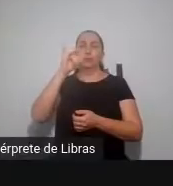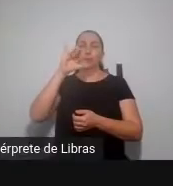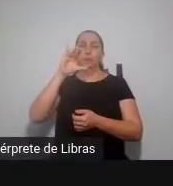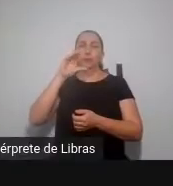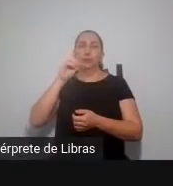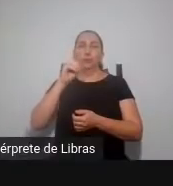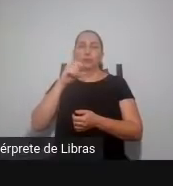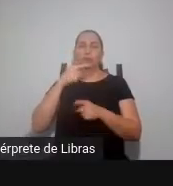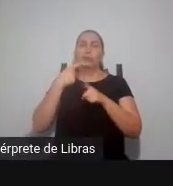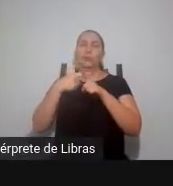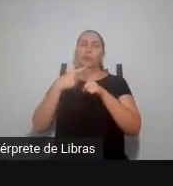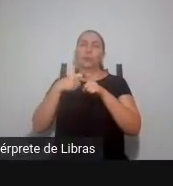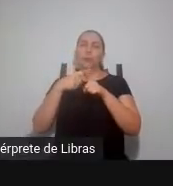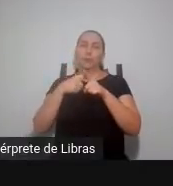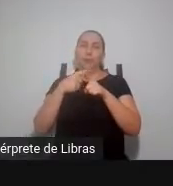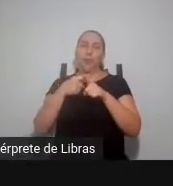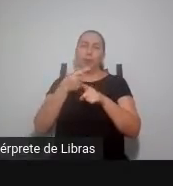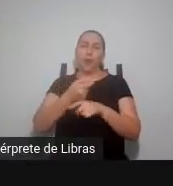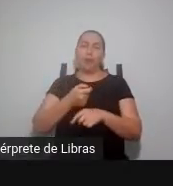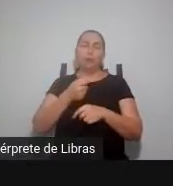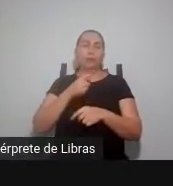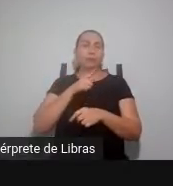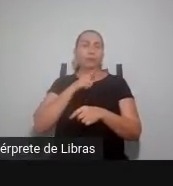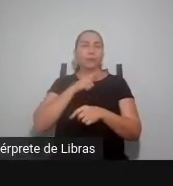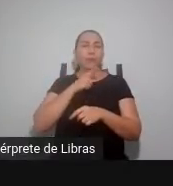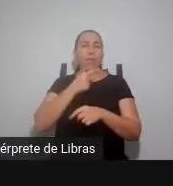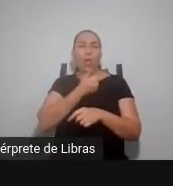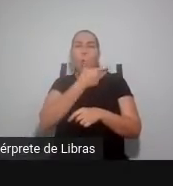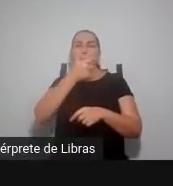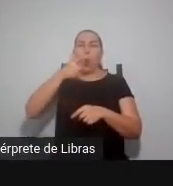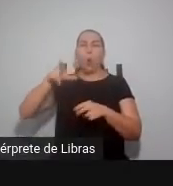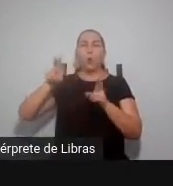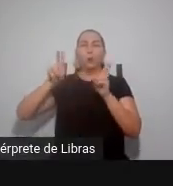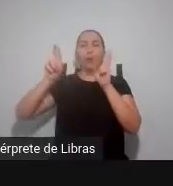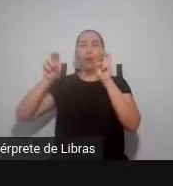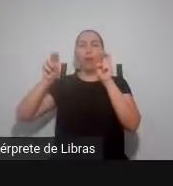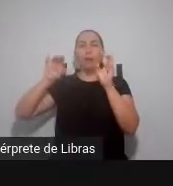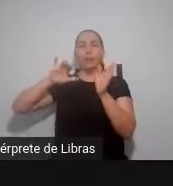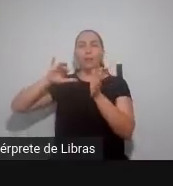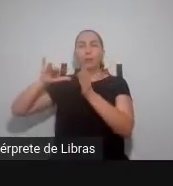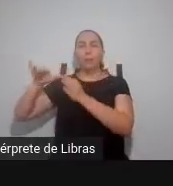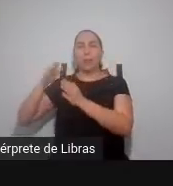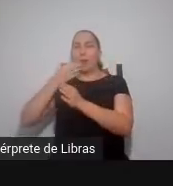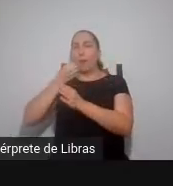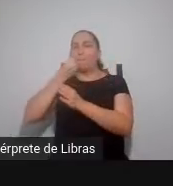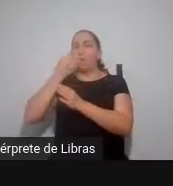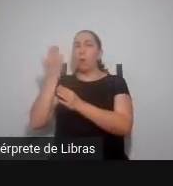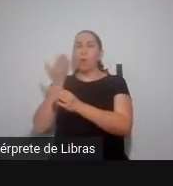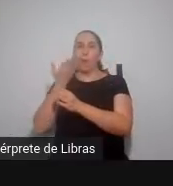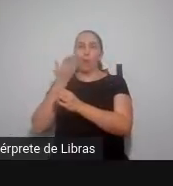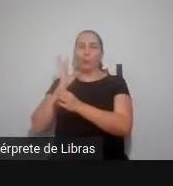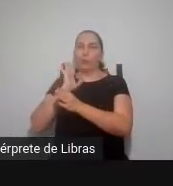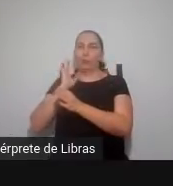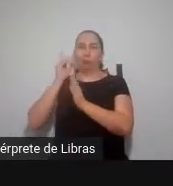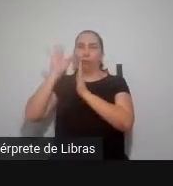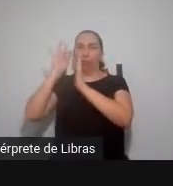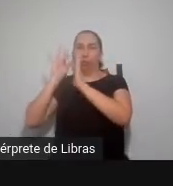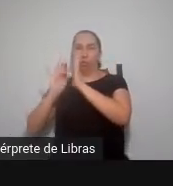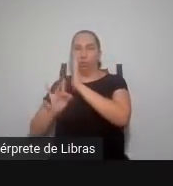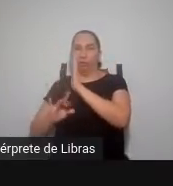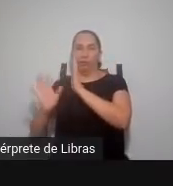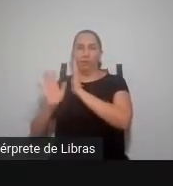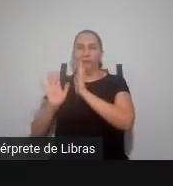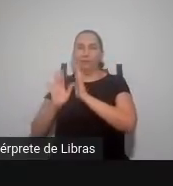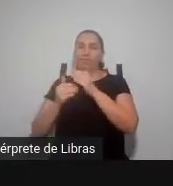uma coisa à parte que eu acho que não vale a pena falar assim a toque de caixa. Tá bom. Ô, Doca, quero te